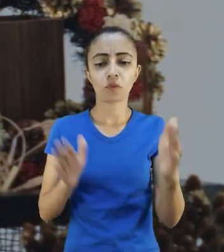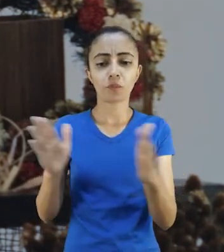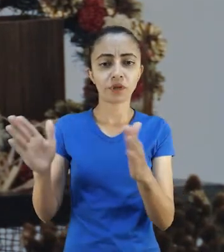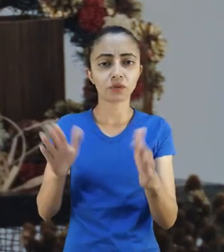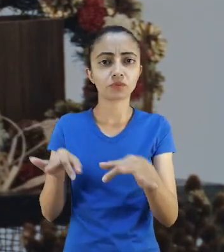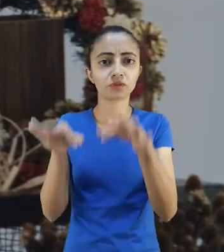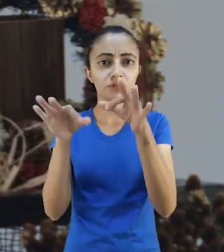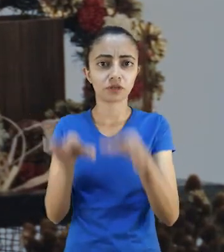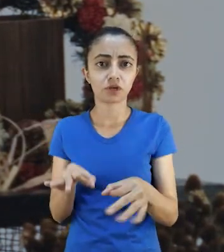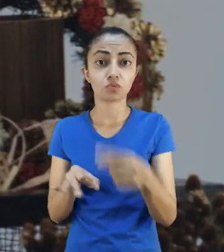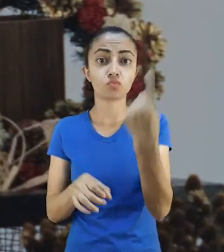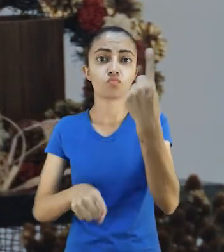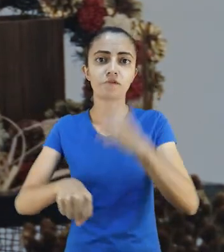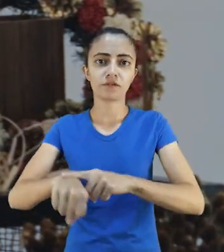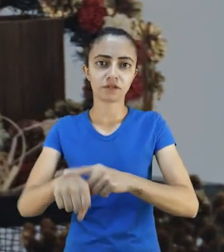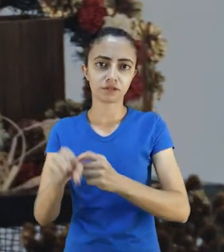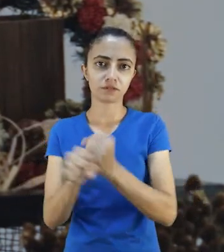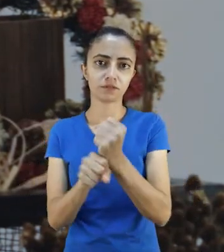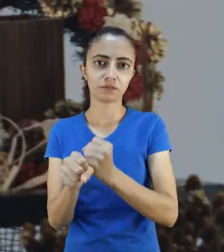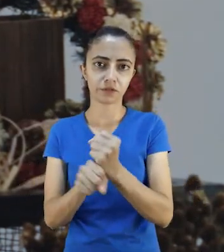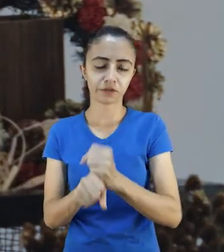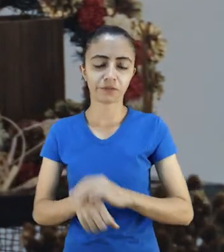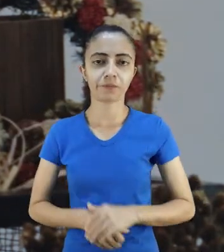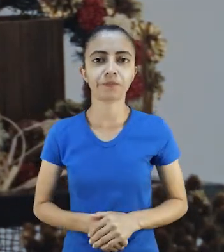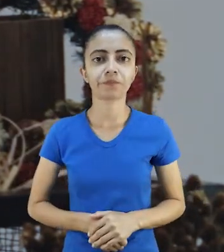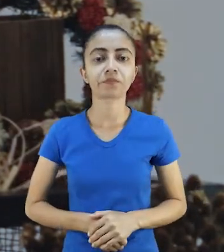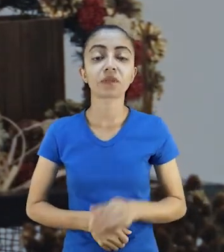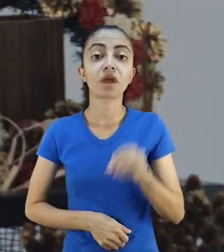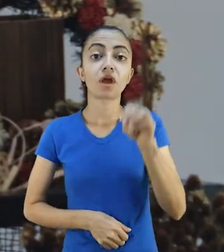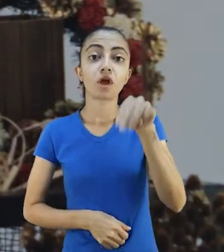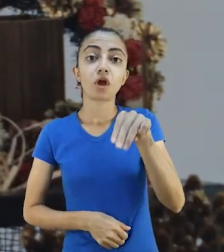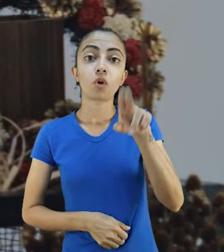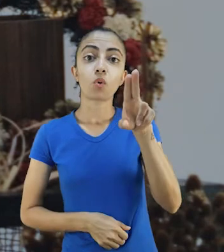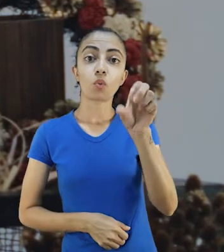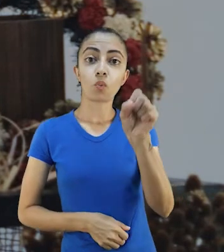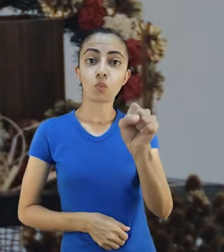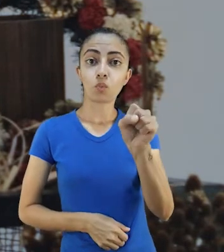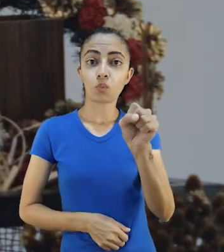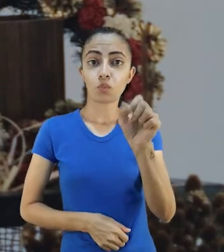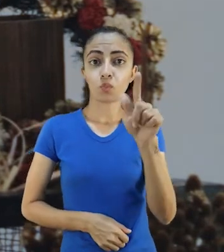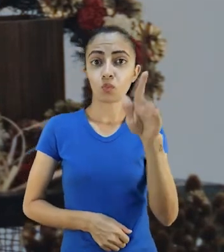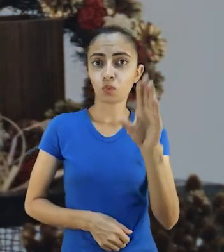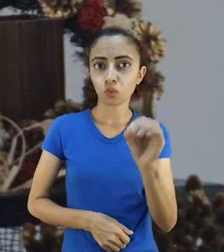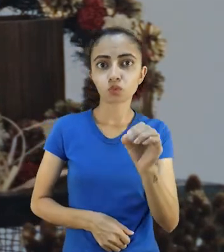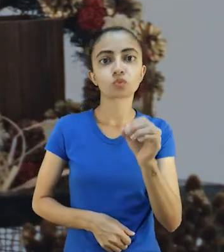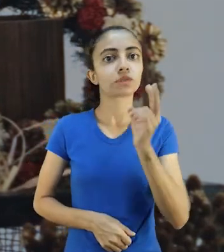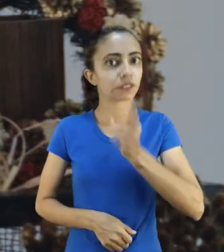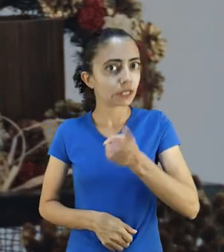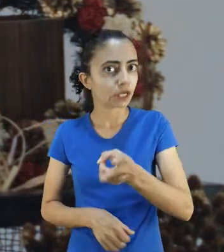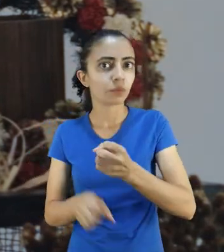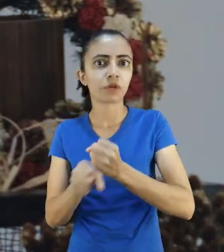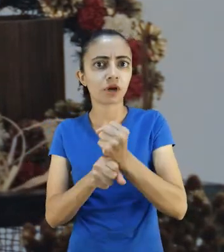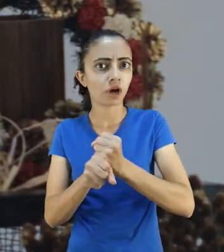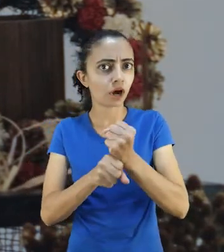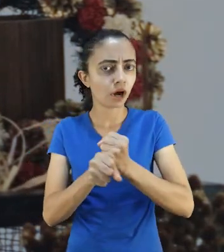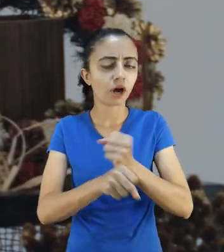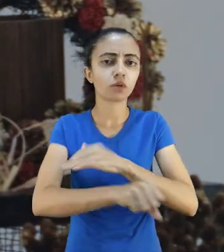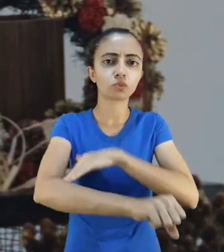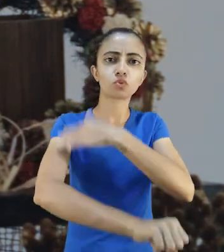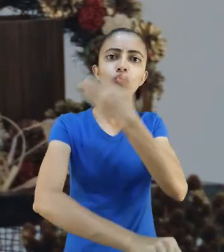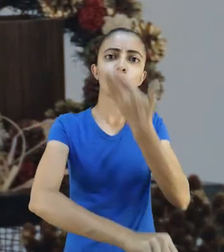ano. A única coisa que dá o ano todo é o musgo, que a gente trabalha muito com ele o ano todo,